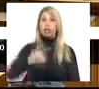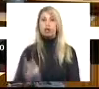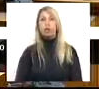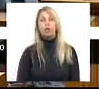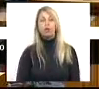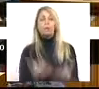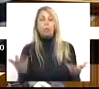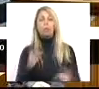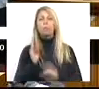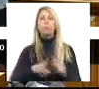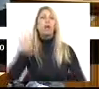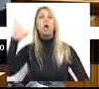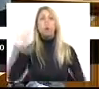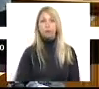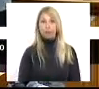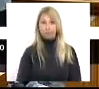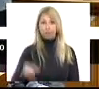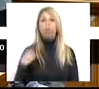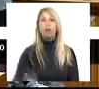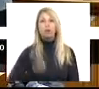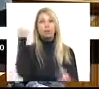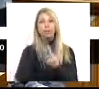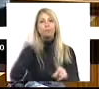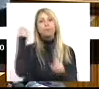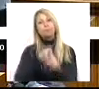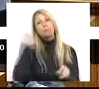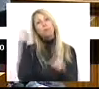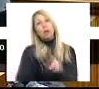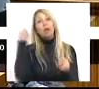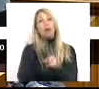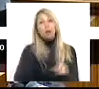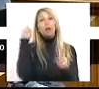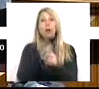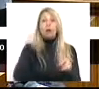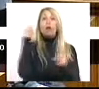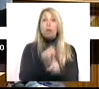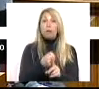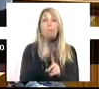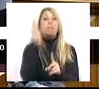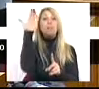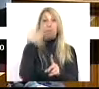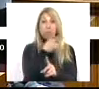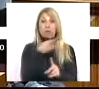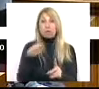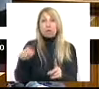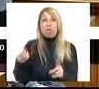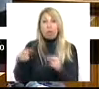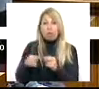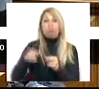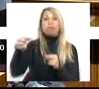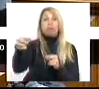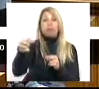o que é que acontece? Os verdes batalharam muito, muito, muito, designadamente ao longo dos anos 90, para que os